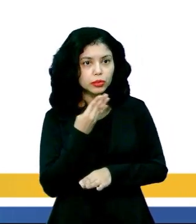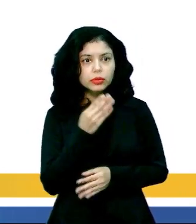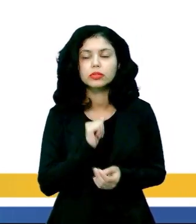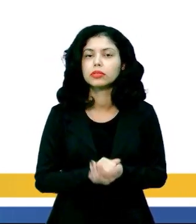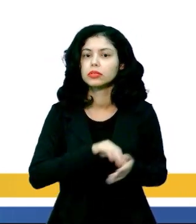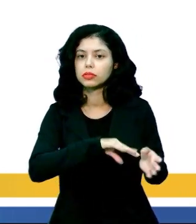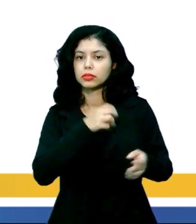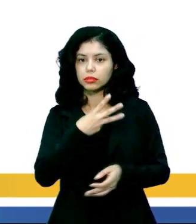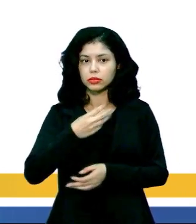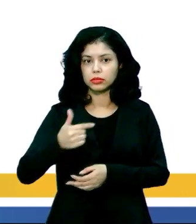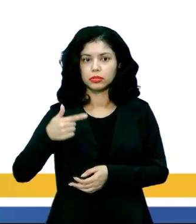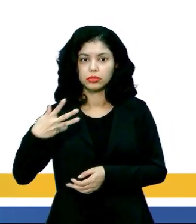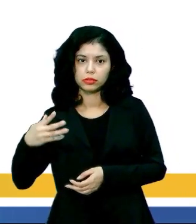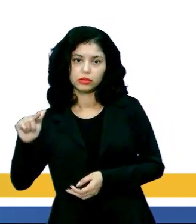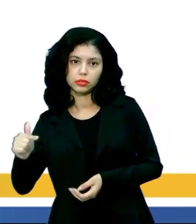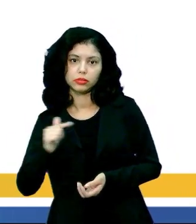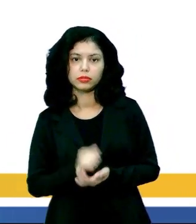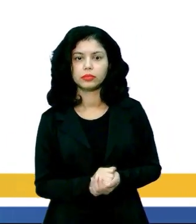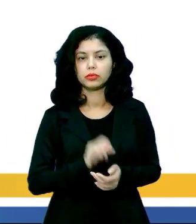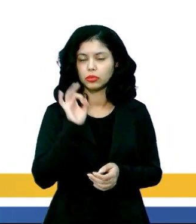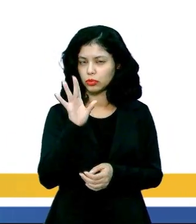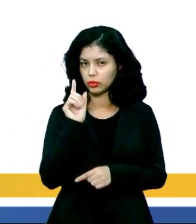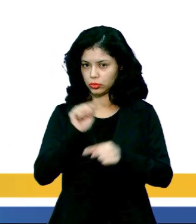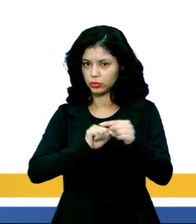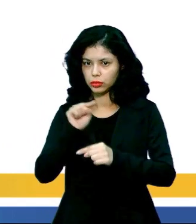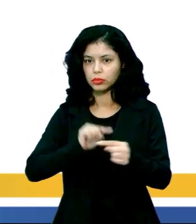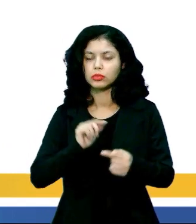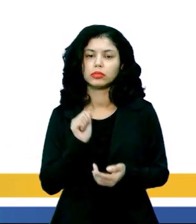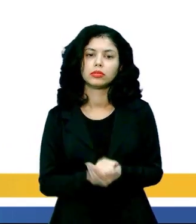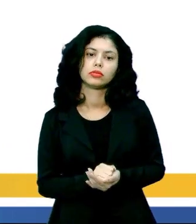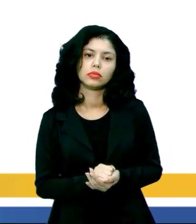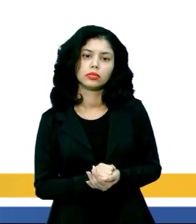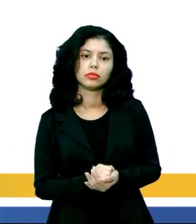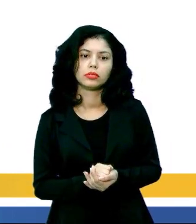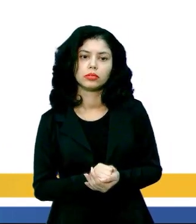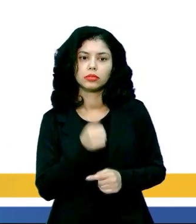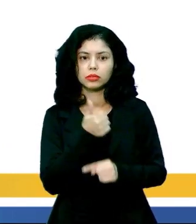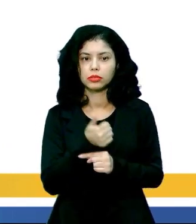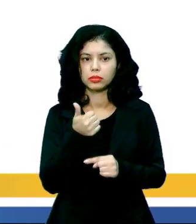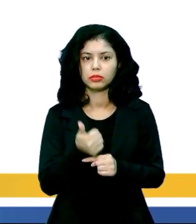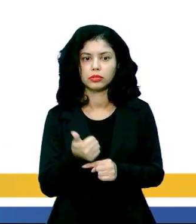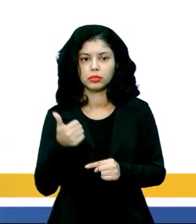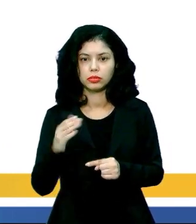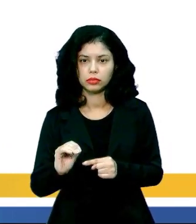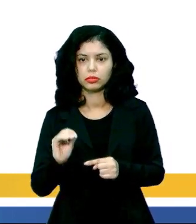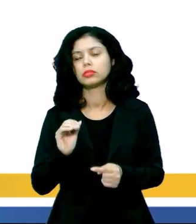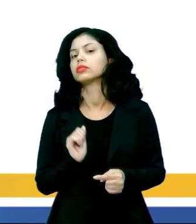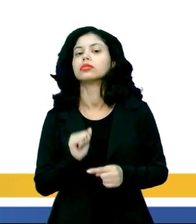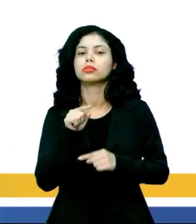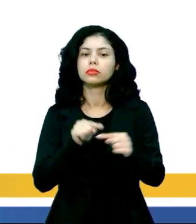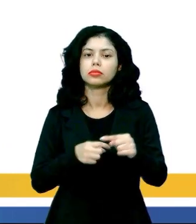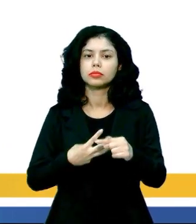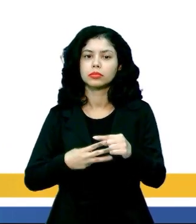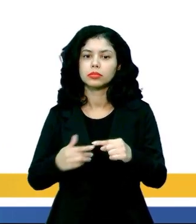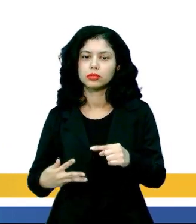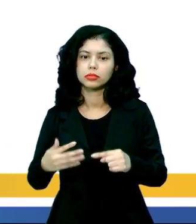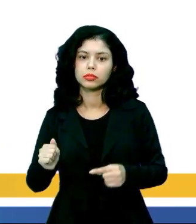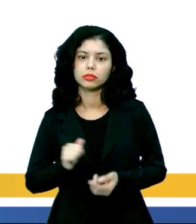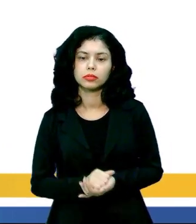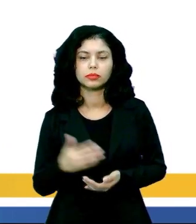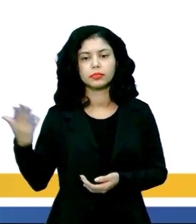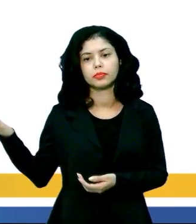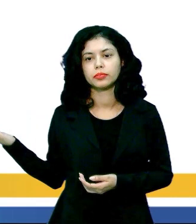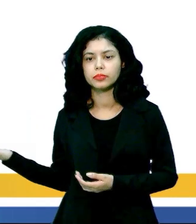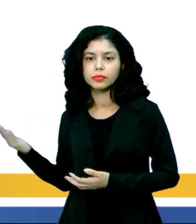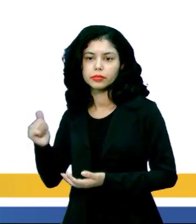açúcar é 342. Então, basta que eu divida a massa em gramas, 110, para 342.